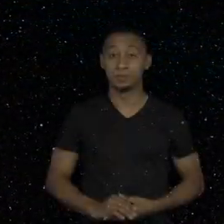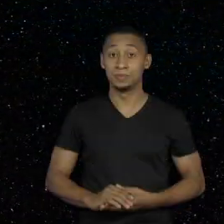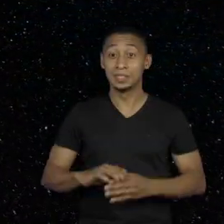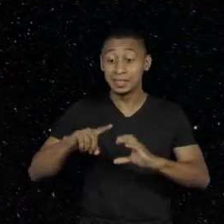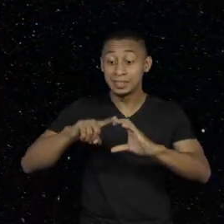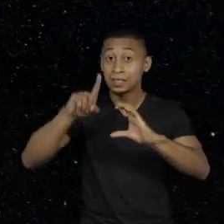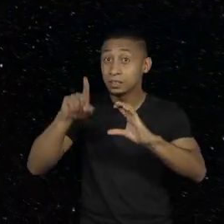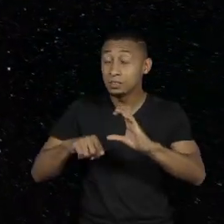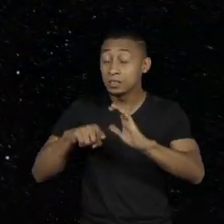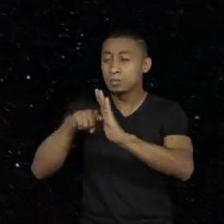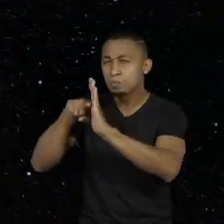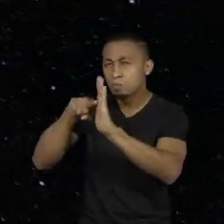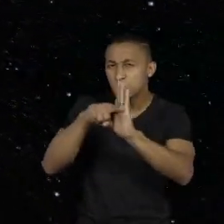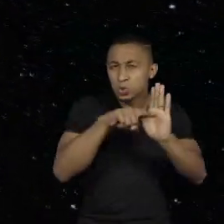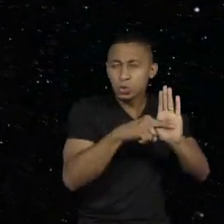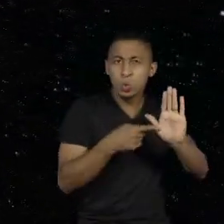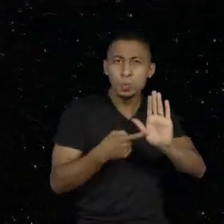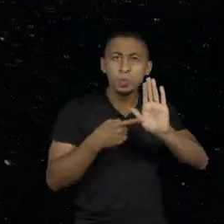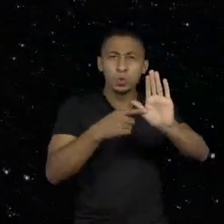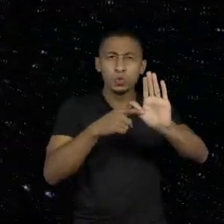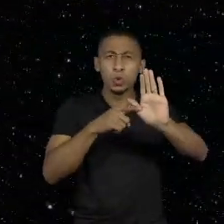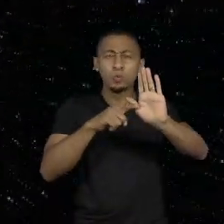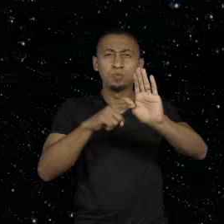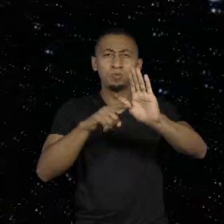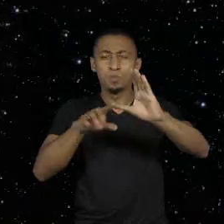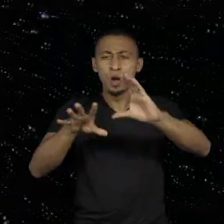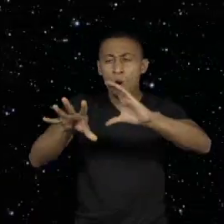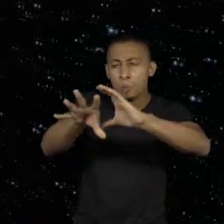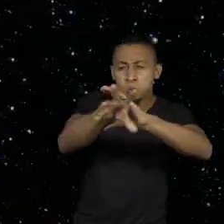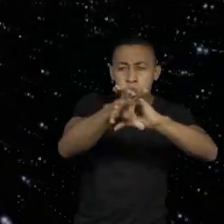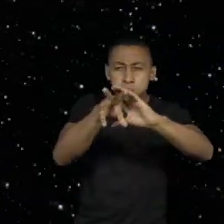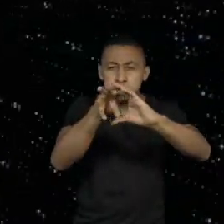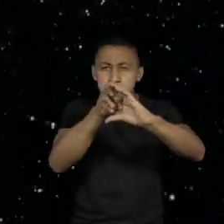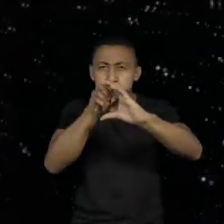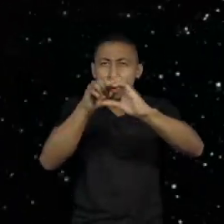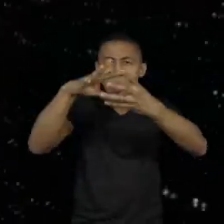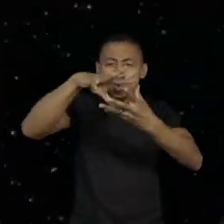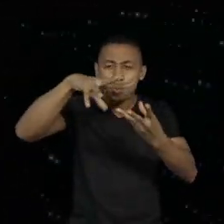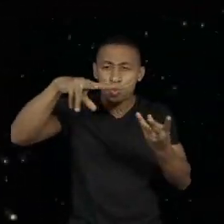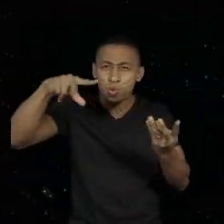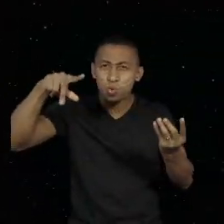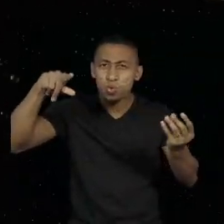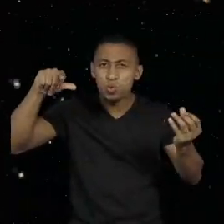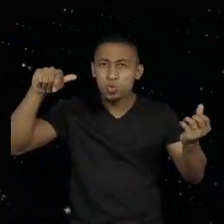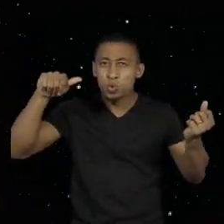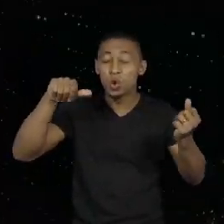Cientistas revelam nova visão de um buraco negro no centro da galáxia